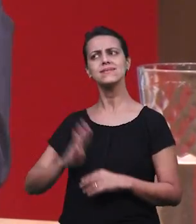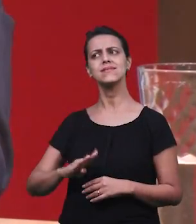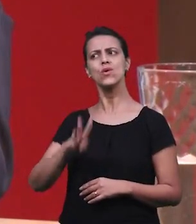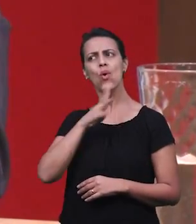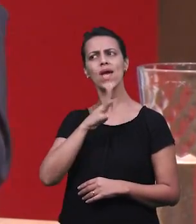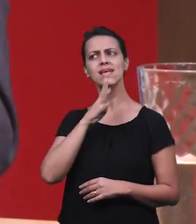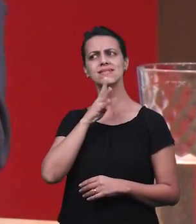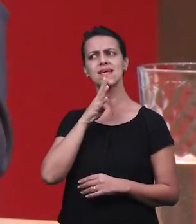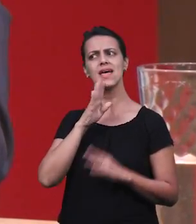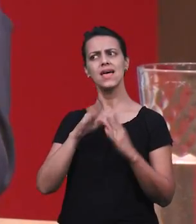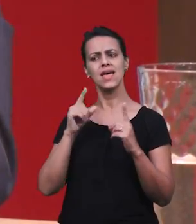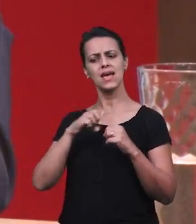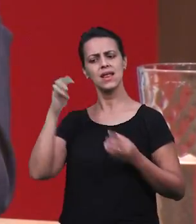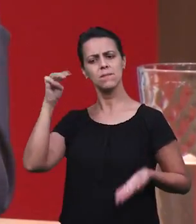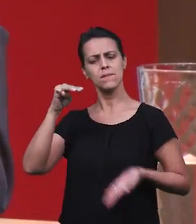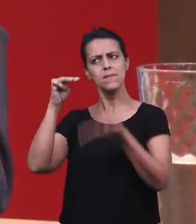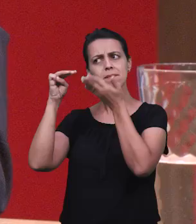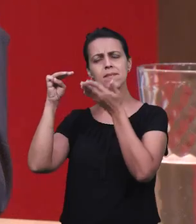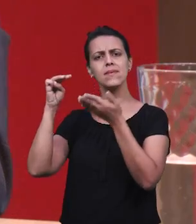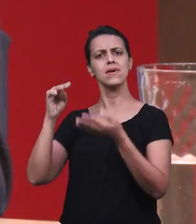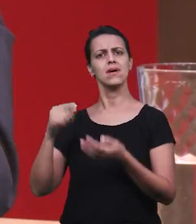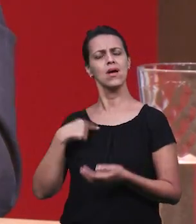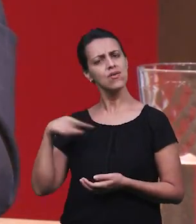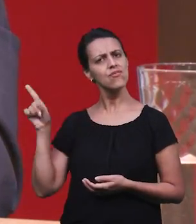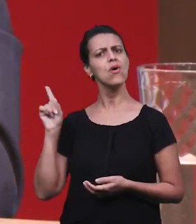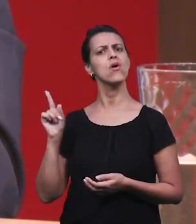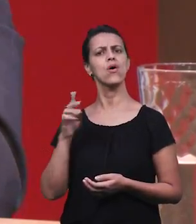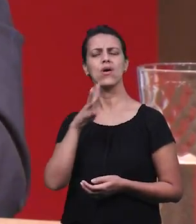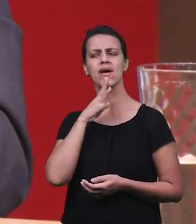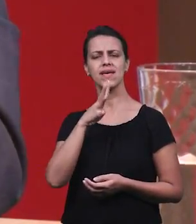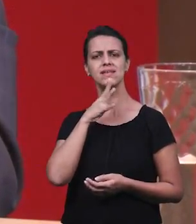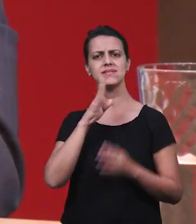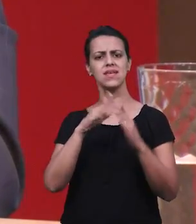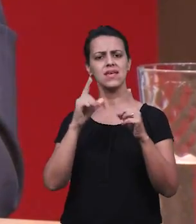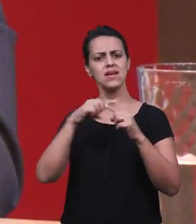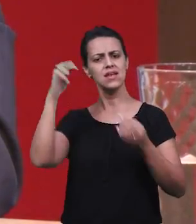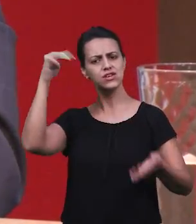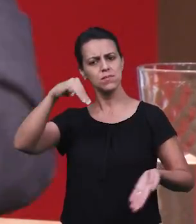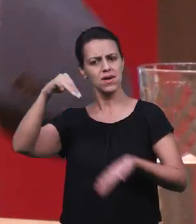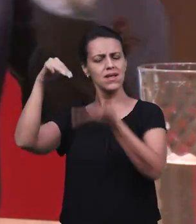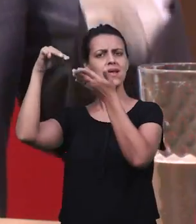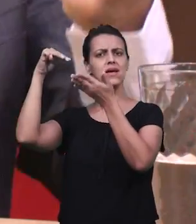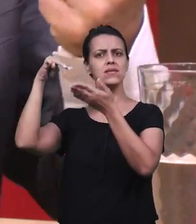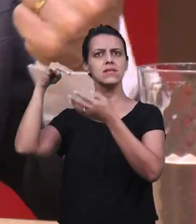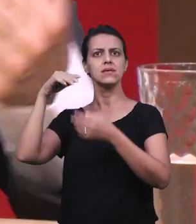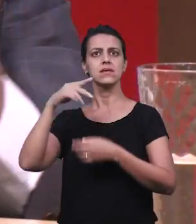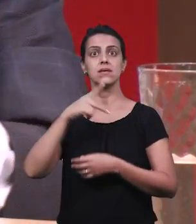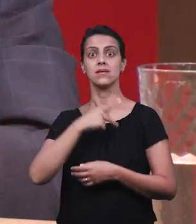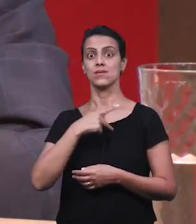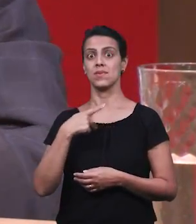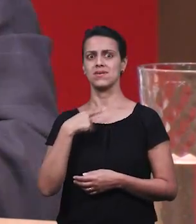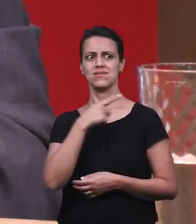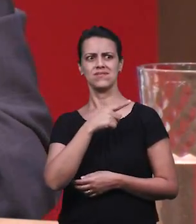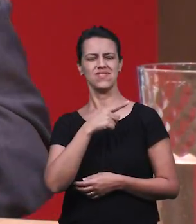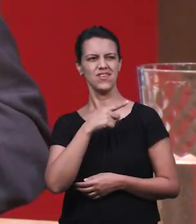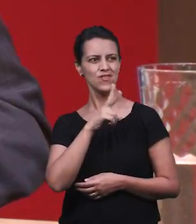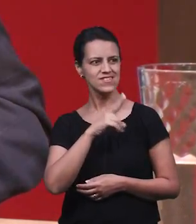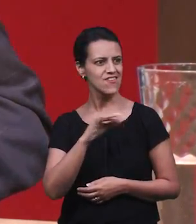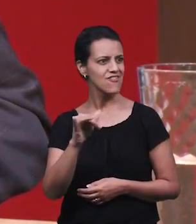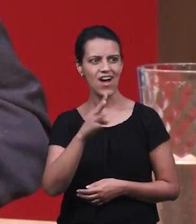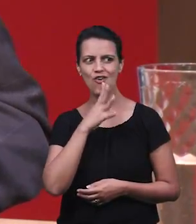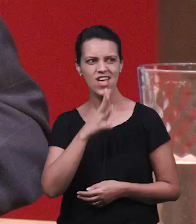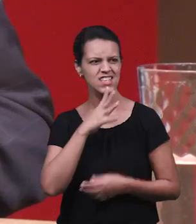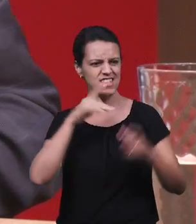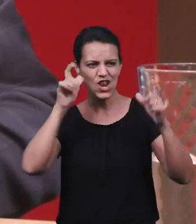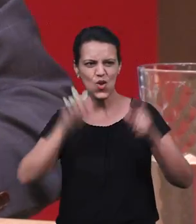Brasil conhecer a igreja Maranata, eu vou conhecer a igreja Maranata. E o pastor da Bélgica disse para ele assim, você vai